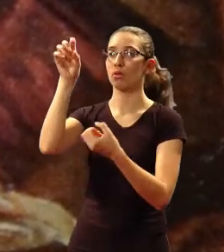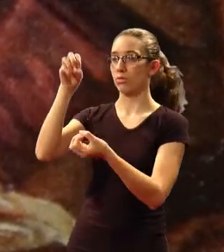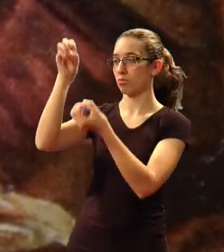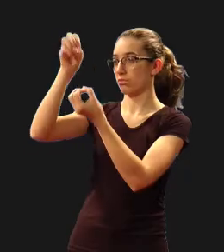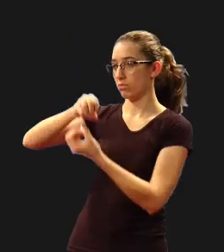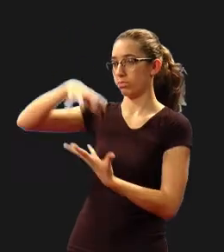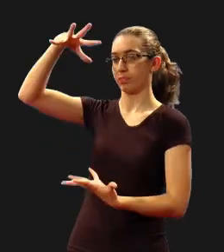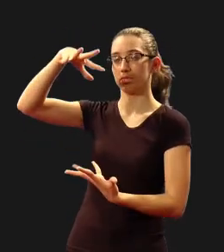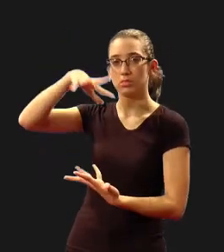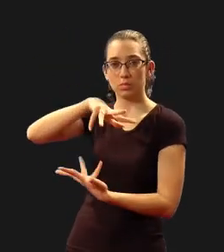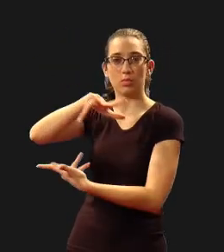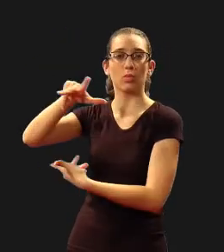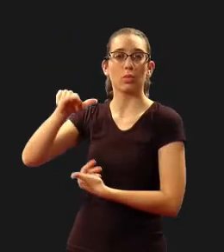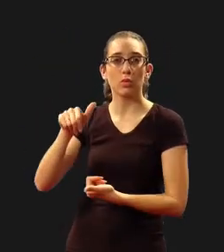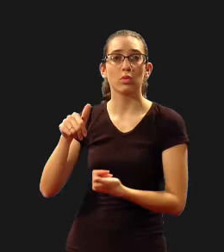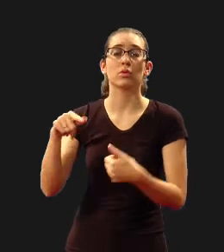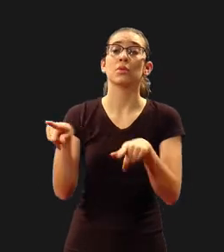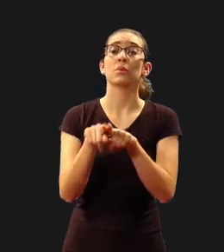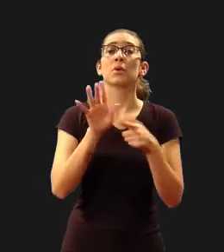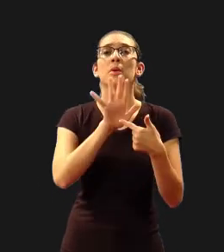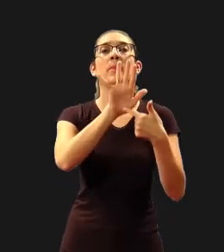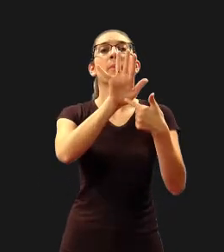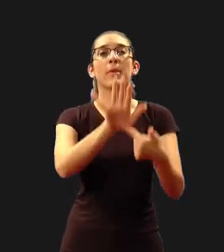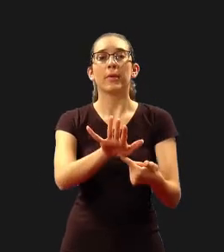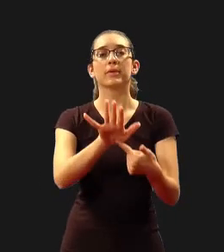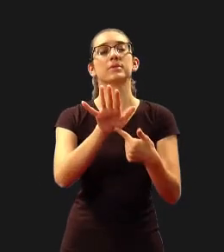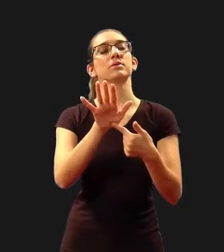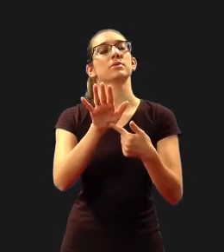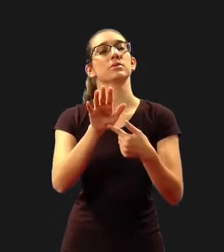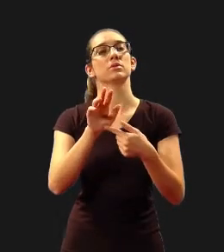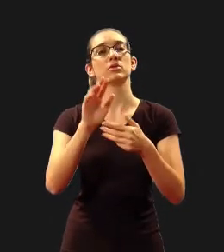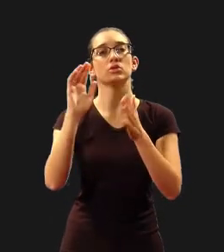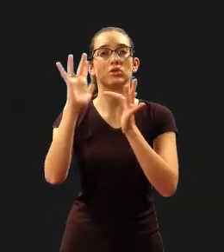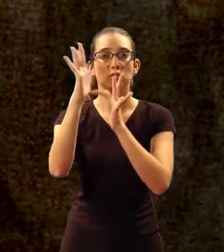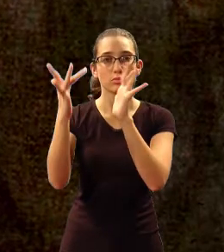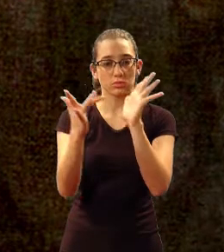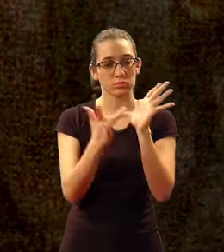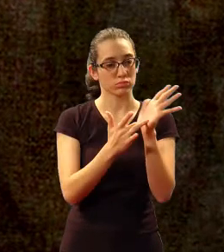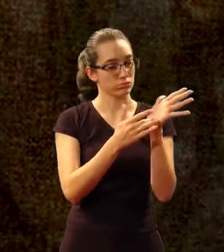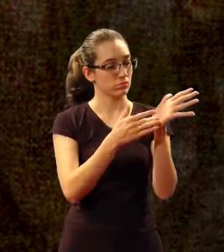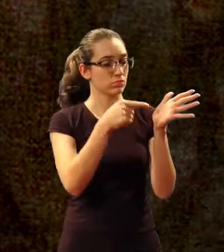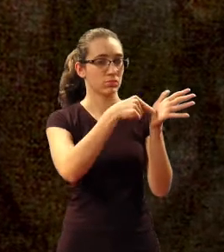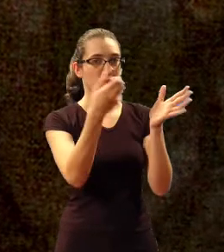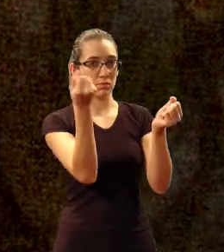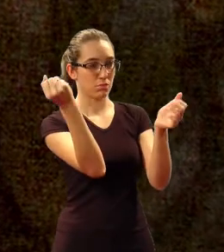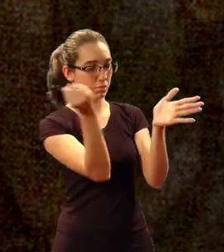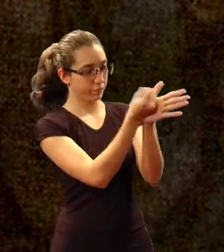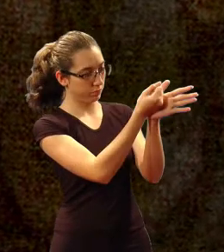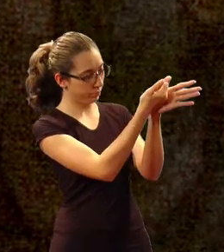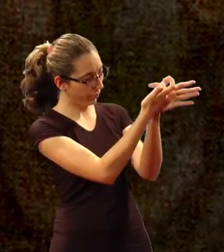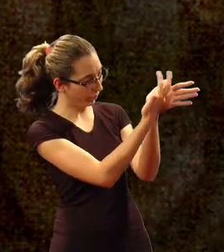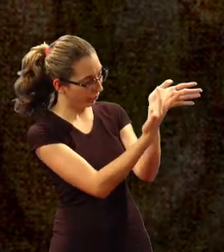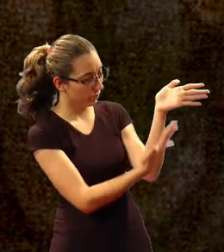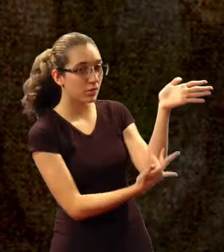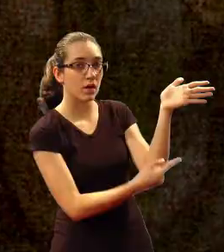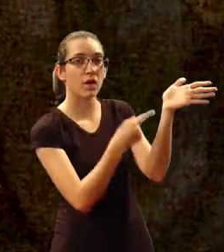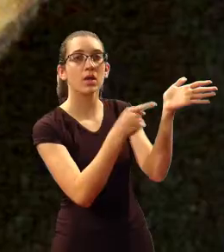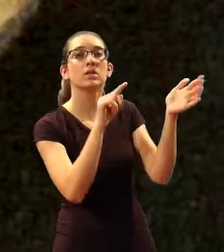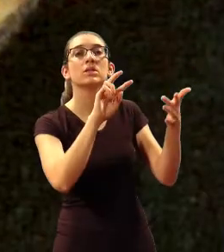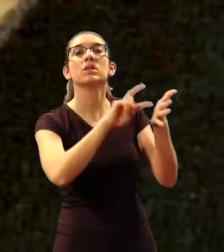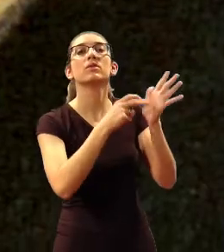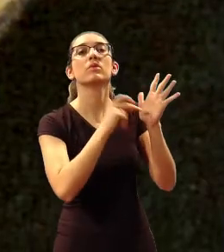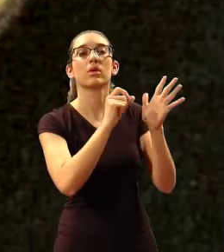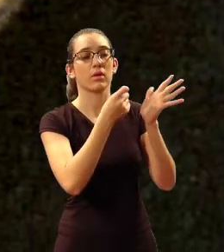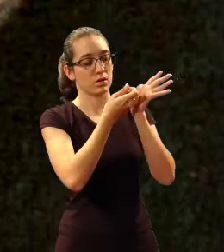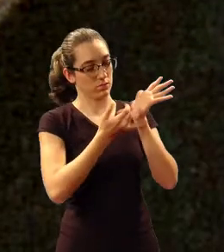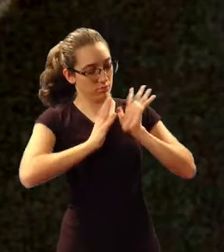Criador, e coloca também um Cristo na cruz, e ao verter-se sangue das suas veias, ele